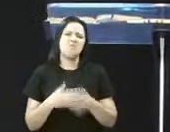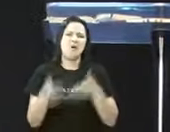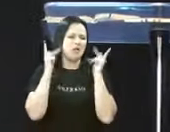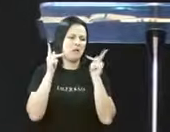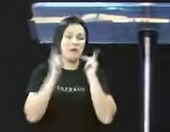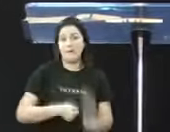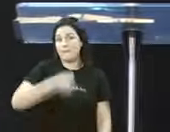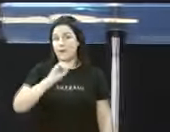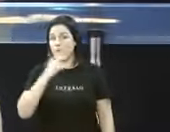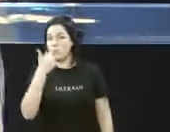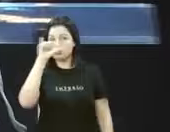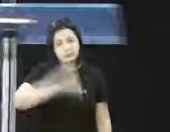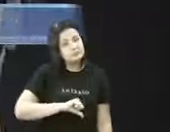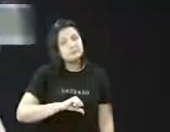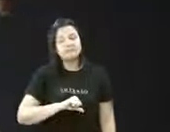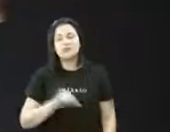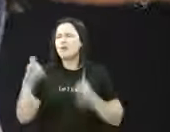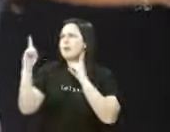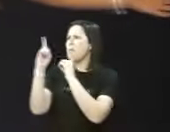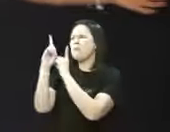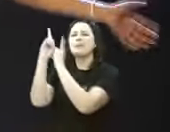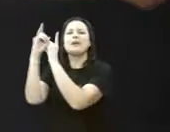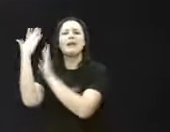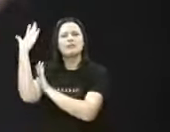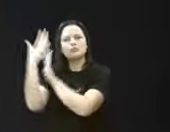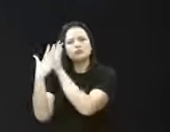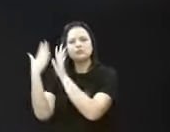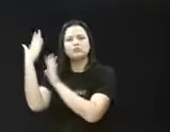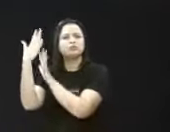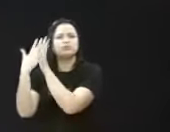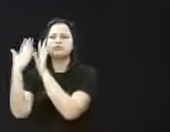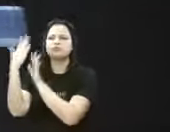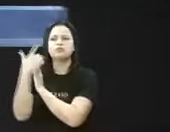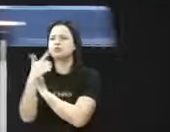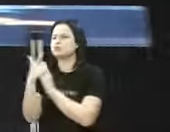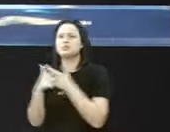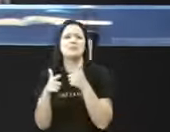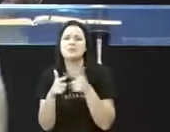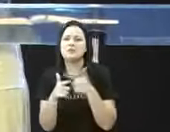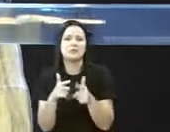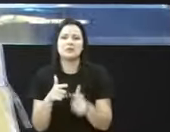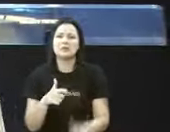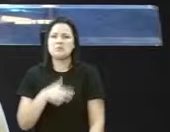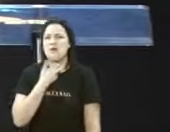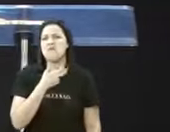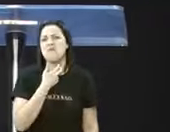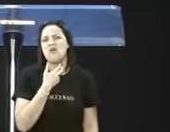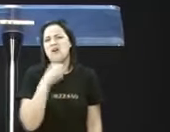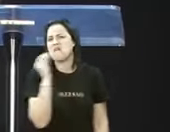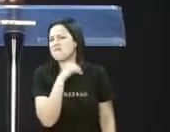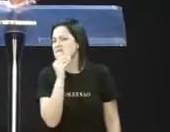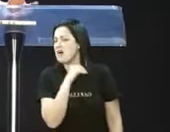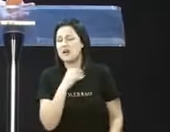outro. Perto dele não tem problema se é afinado, se é desafinado. Quando a presença dele